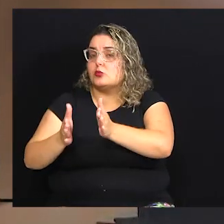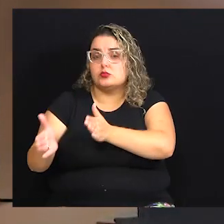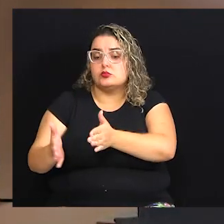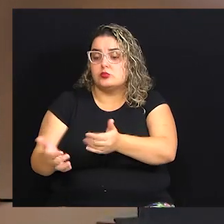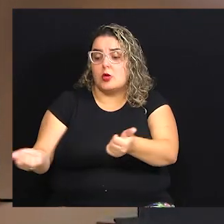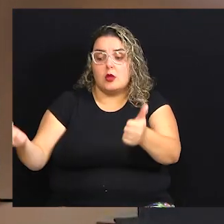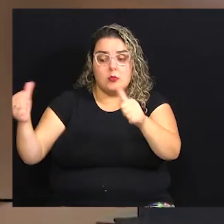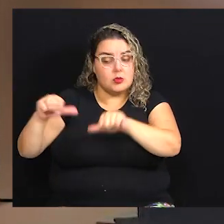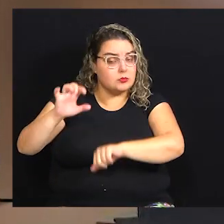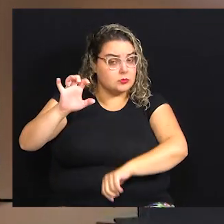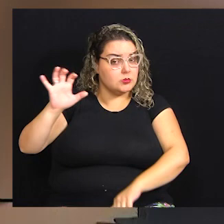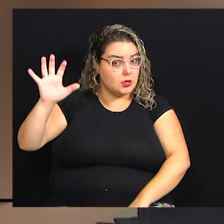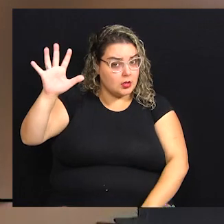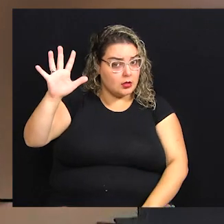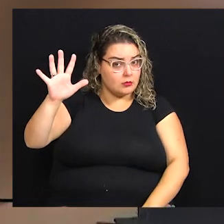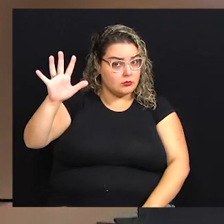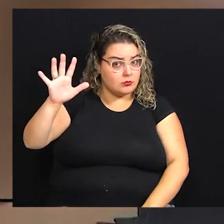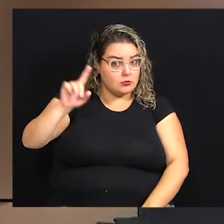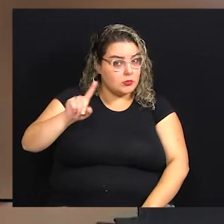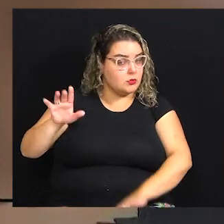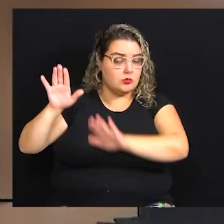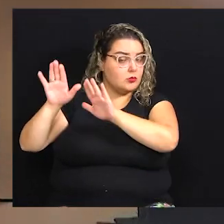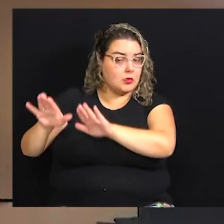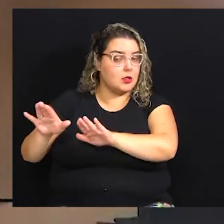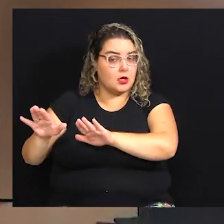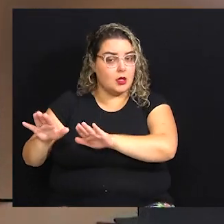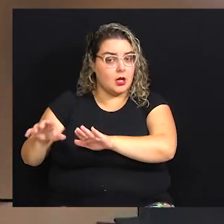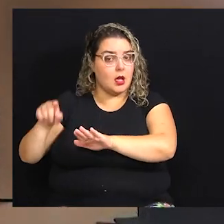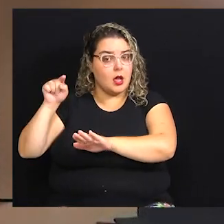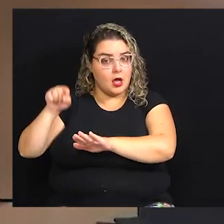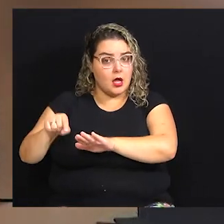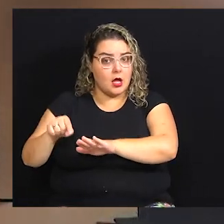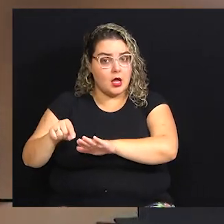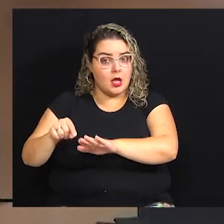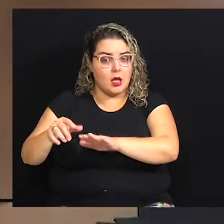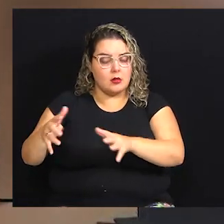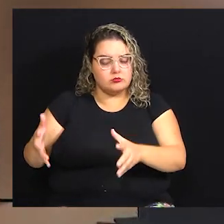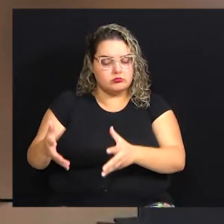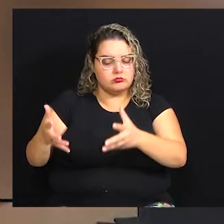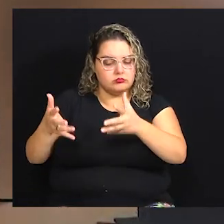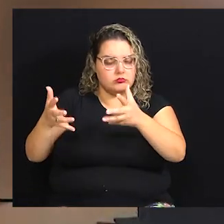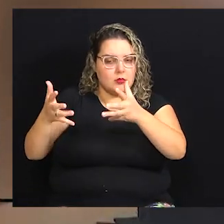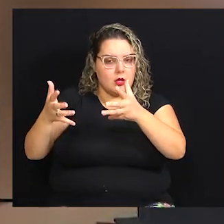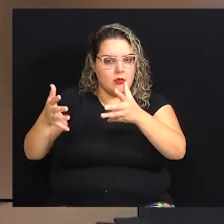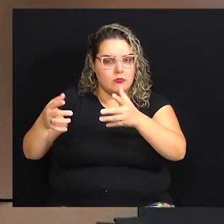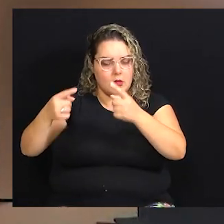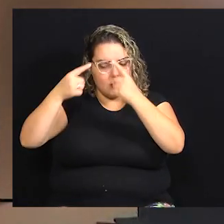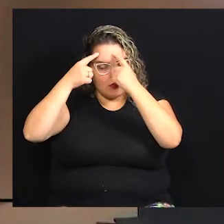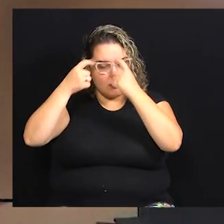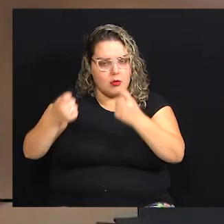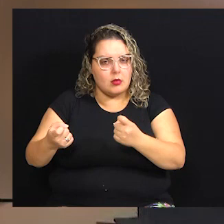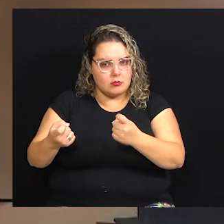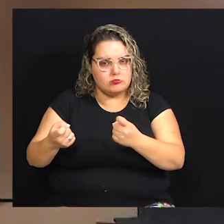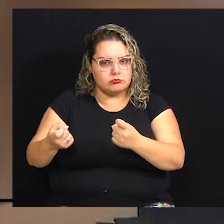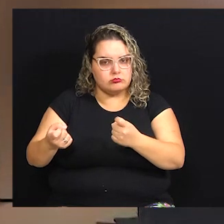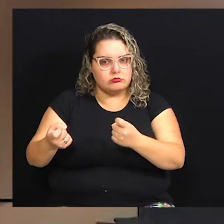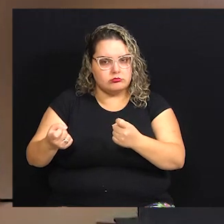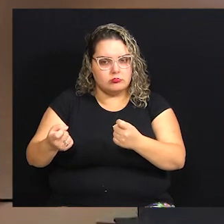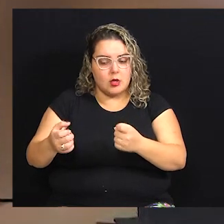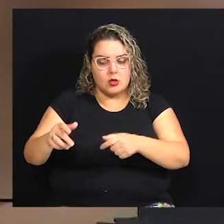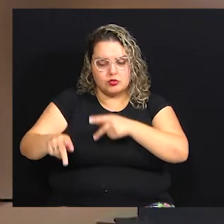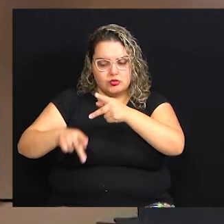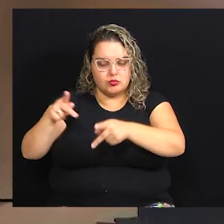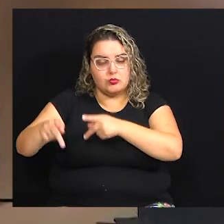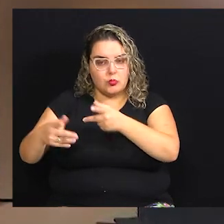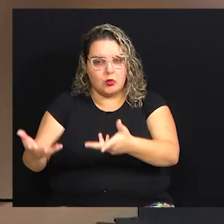momento caótico da Europa, mas não fica lá. Ele é o culto à violência, antes de mais nada. O culto à violência de